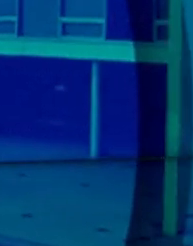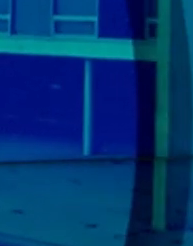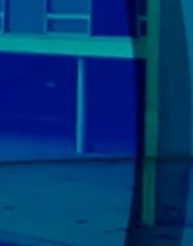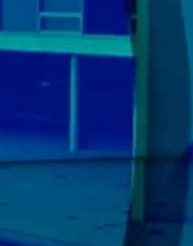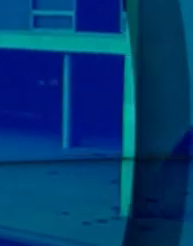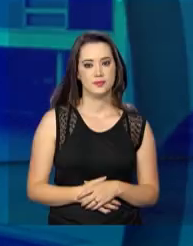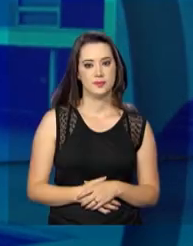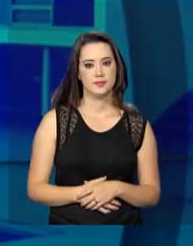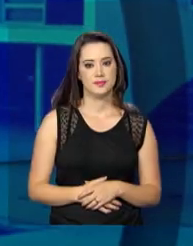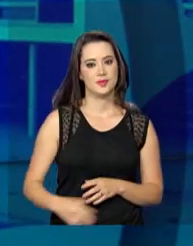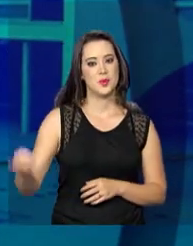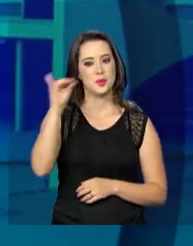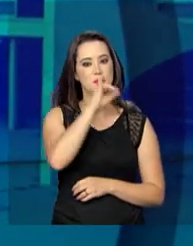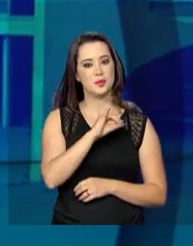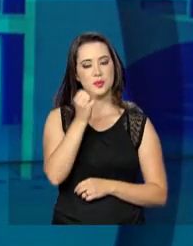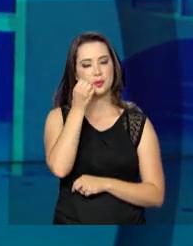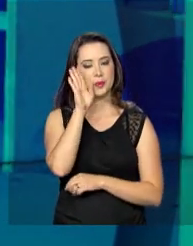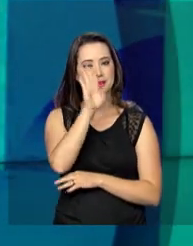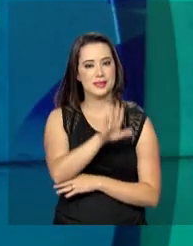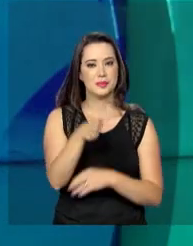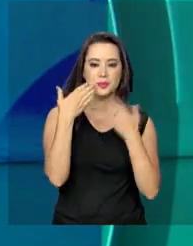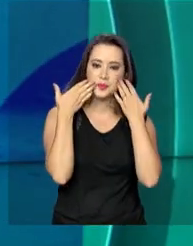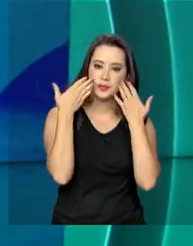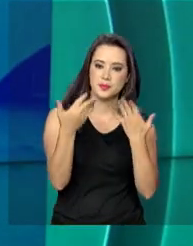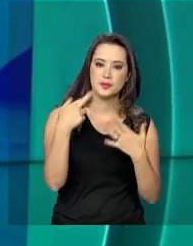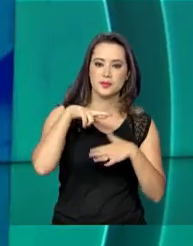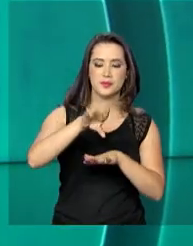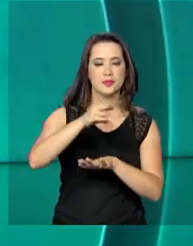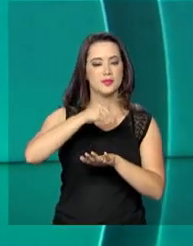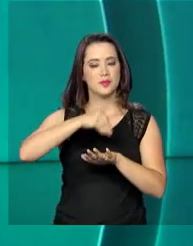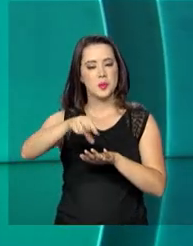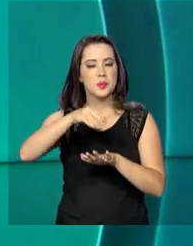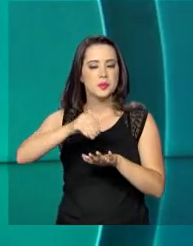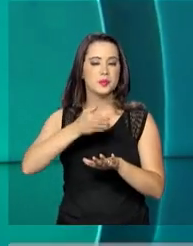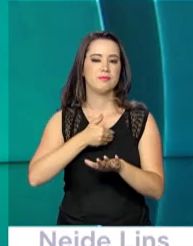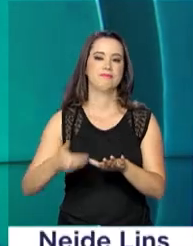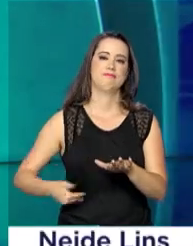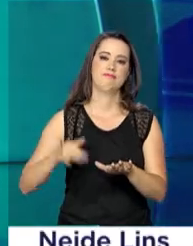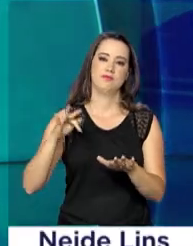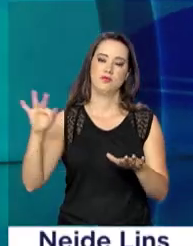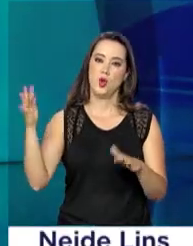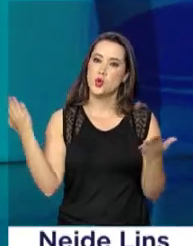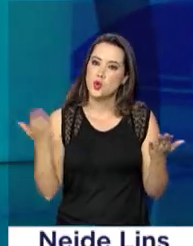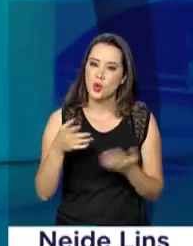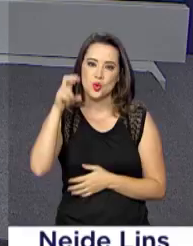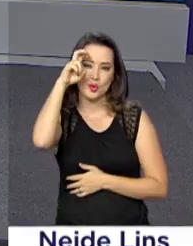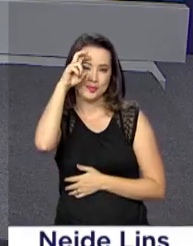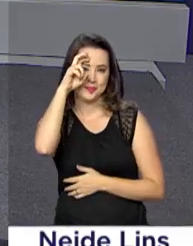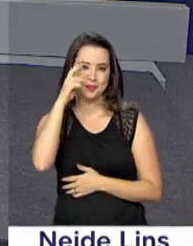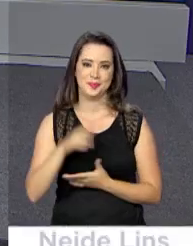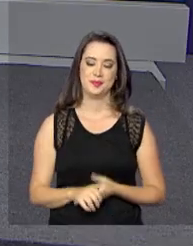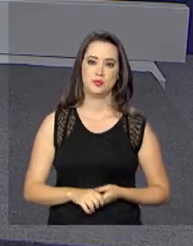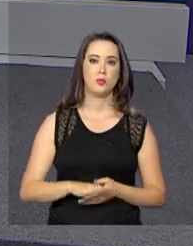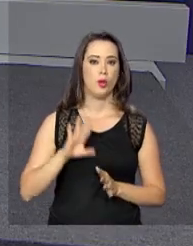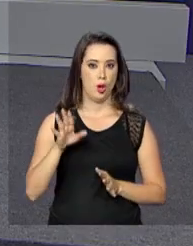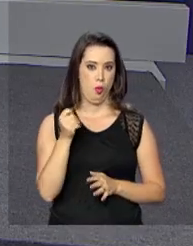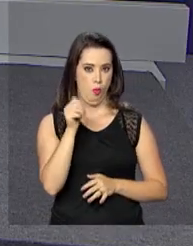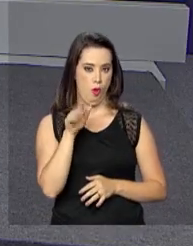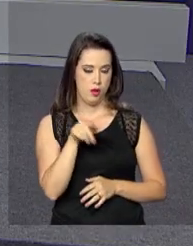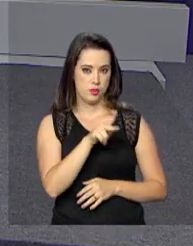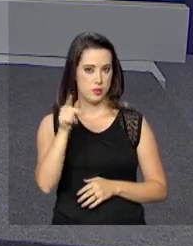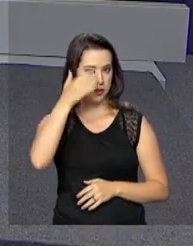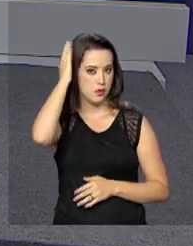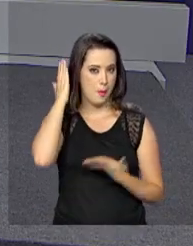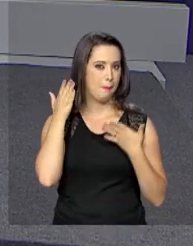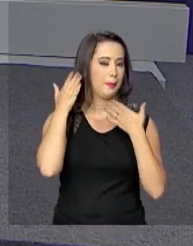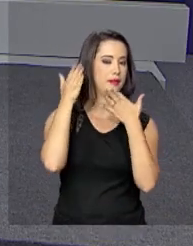olá boa tarde estamos de volta com as notícias do governo federal desta quinta feira daqui a pouco o presidente michel